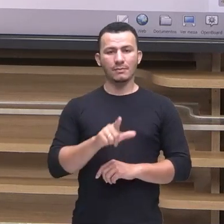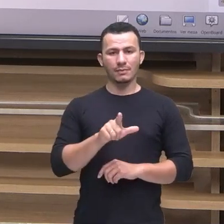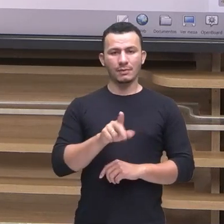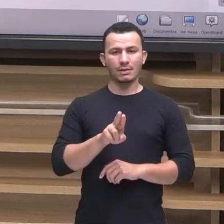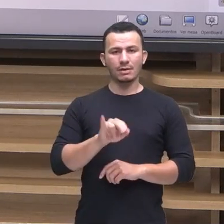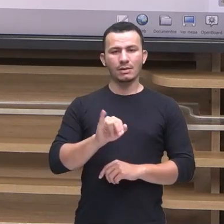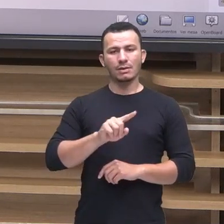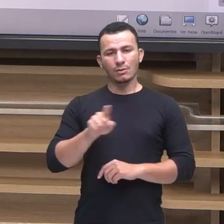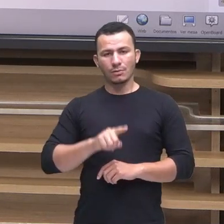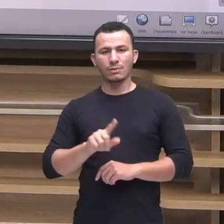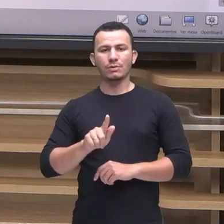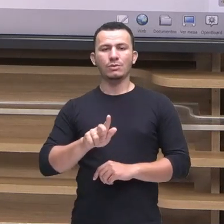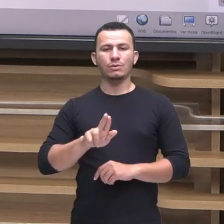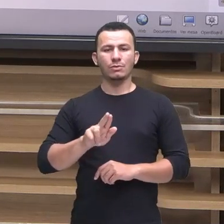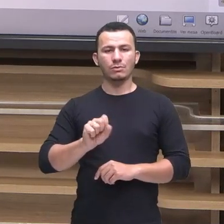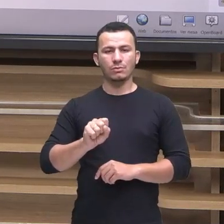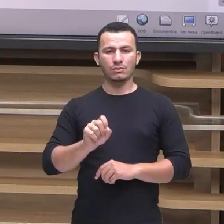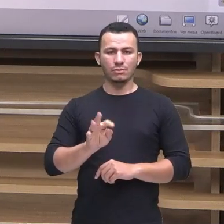letra D.